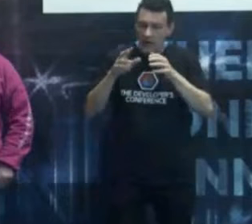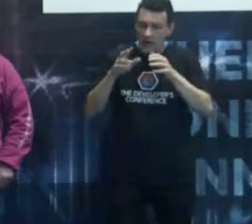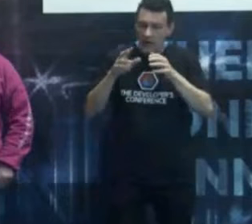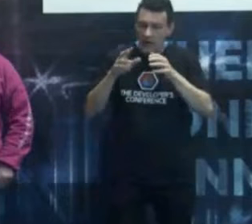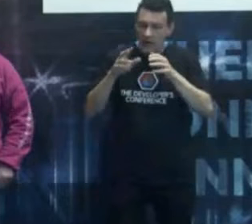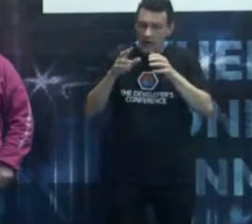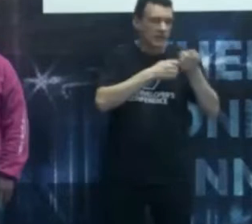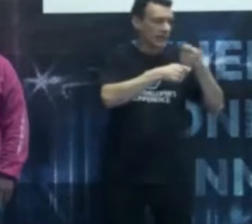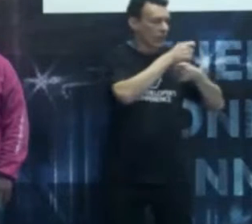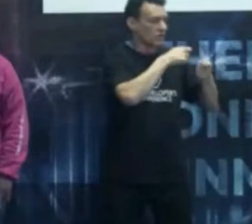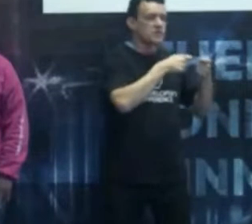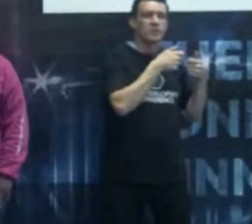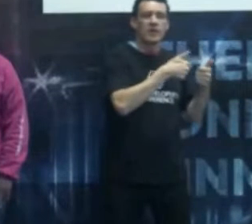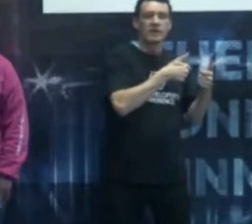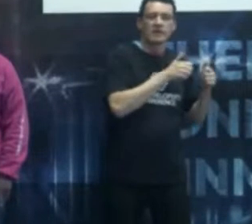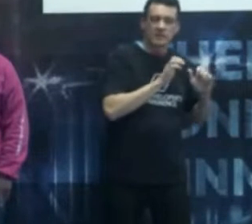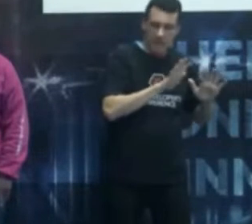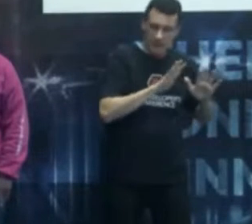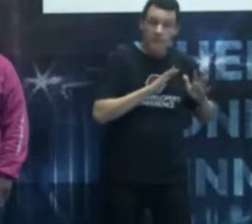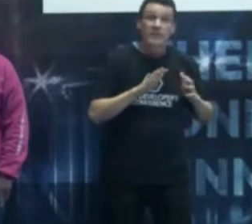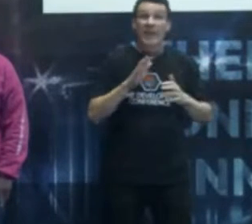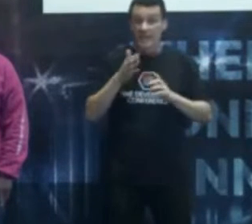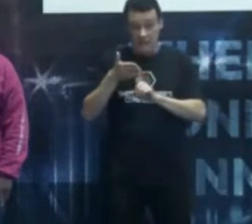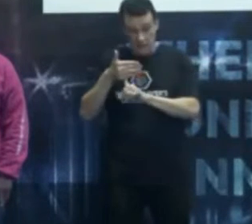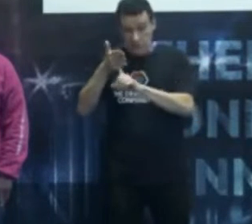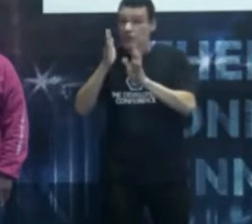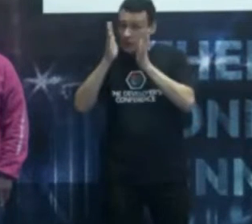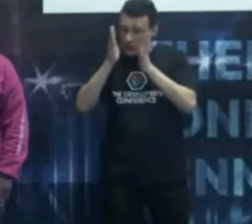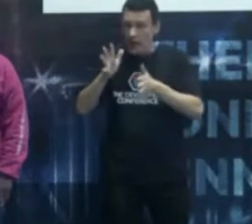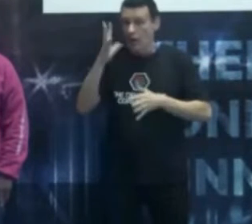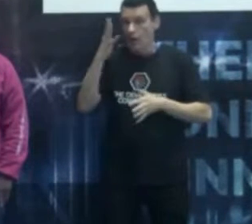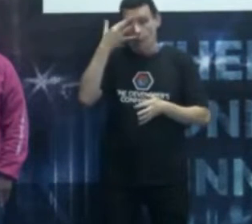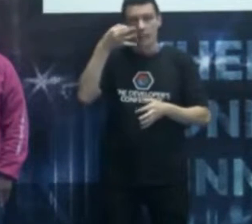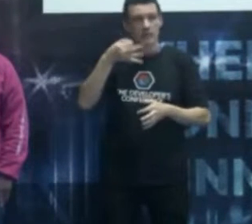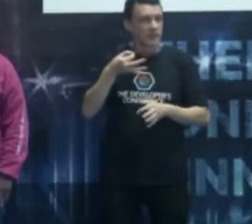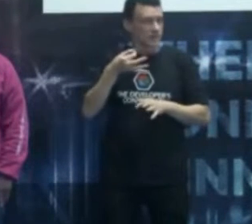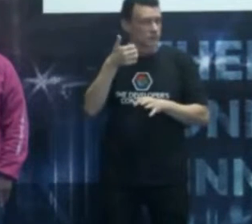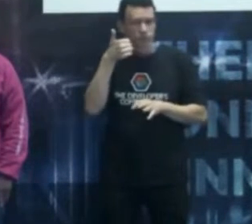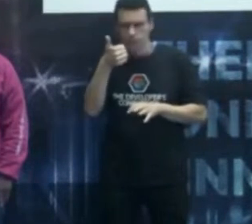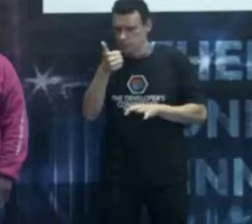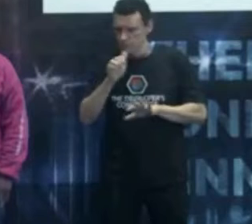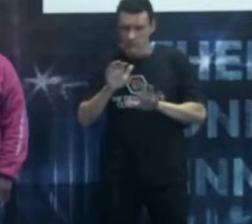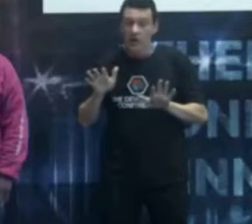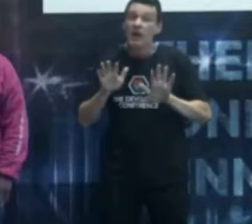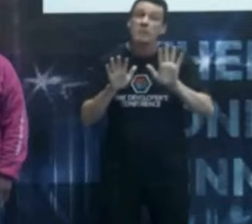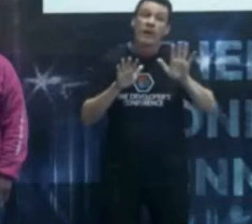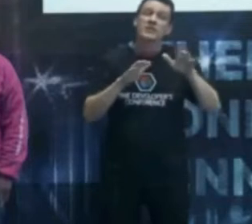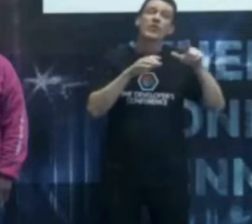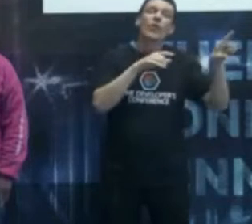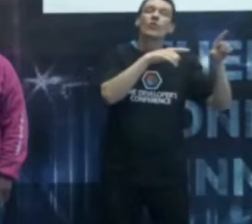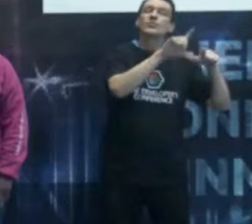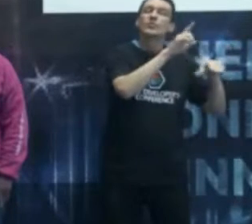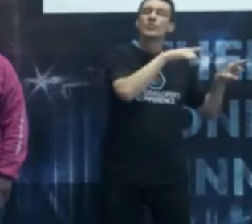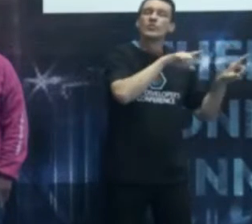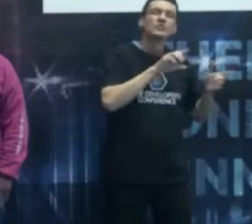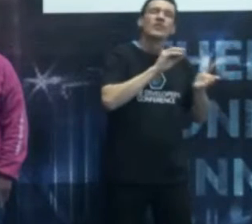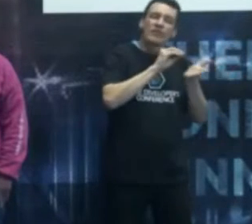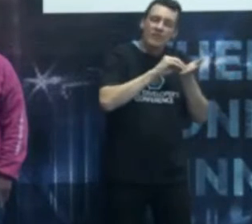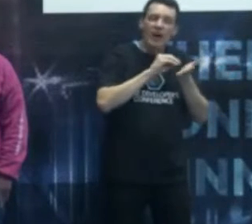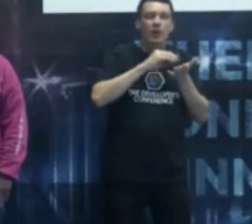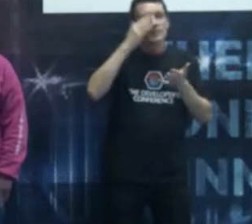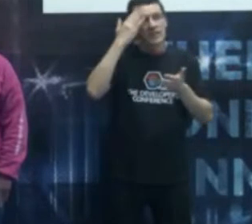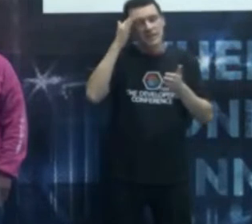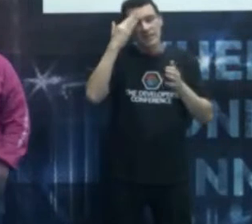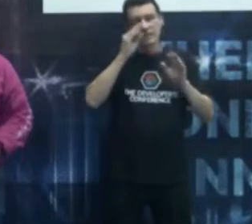tenho certeza que faria qualquer diferença em qualquer nicho de empresa, né? Assim como é o Agile, né? Tem gente que aplica aí, o